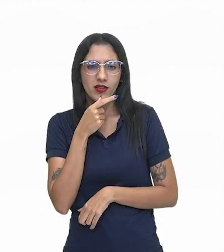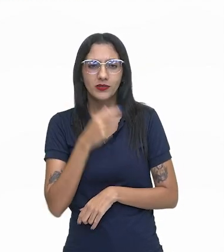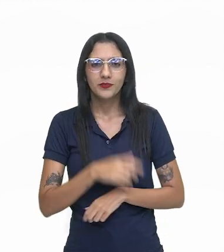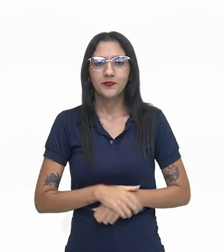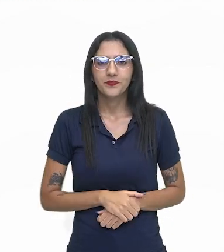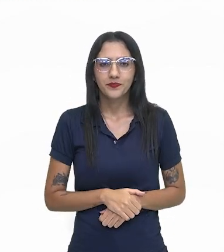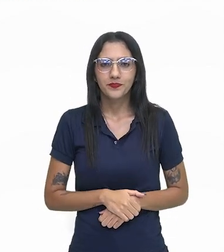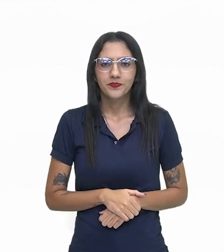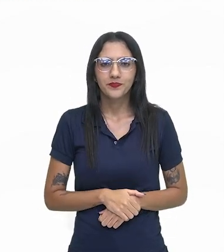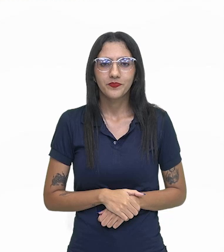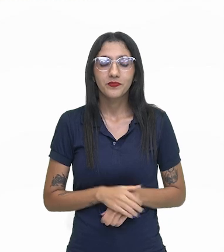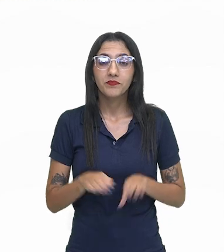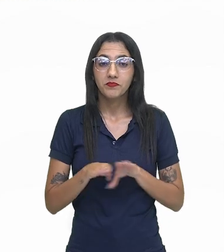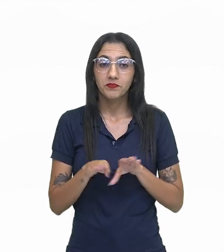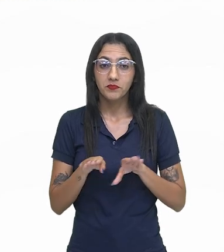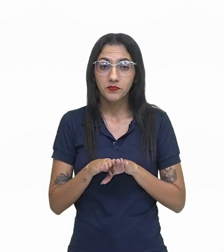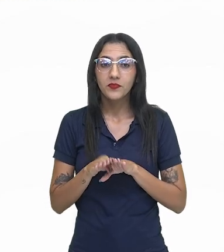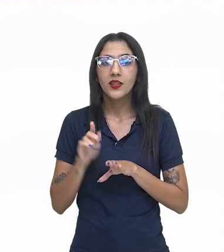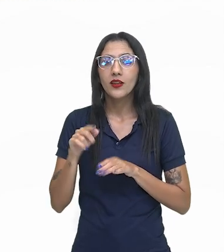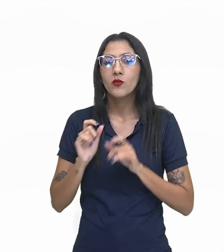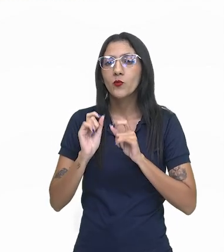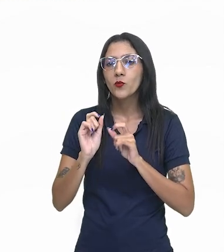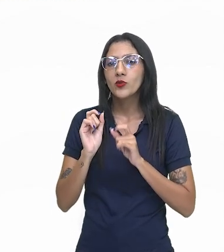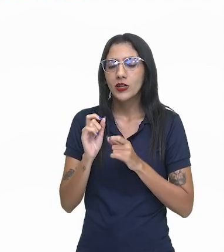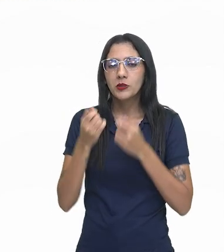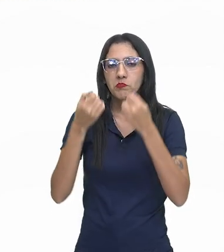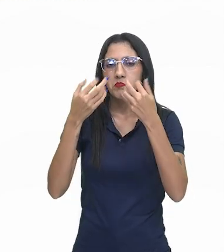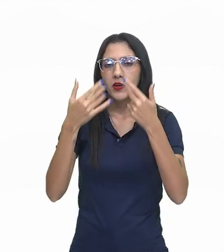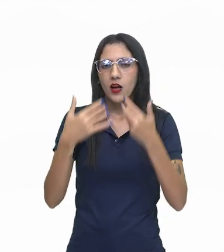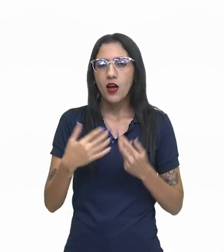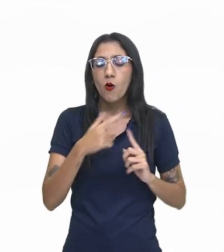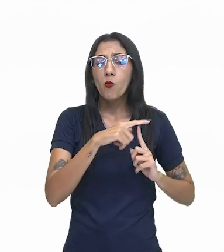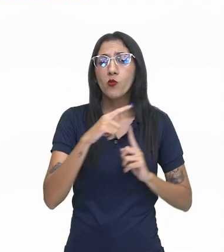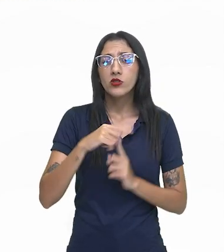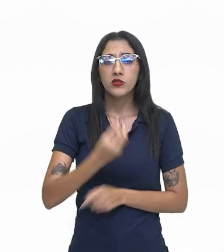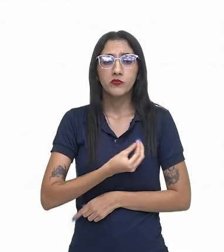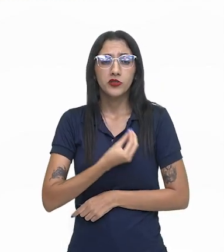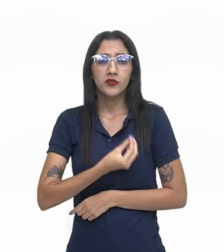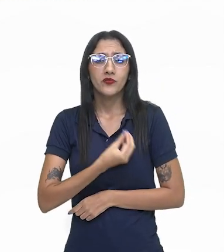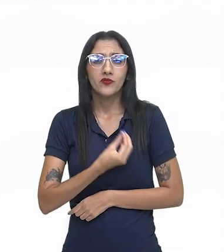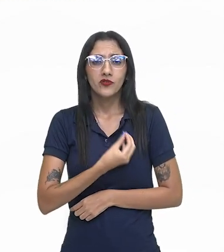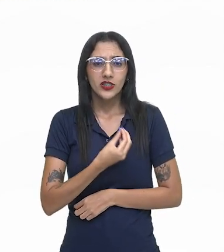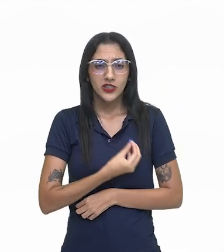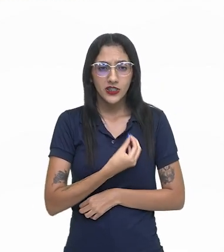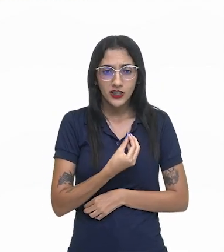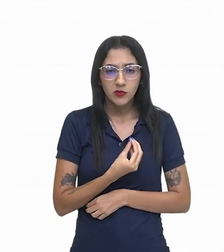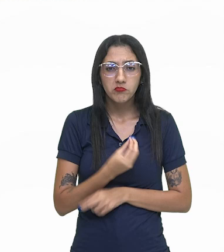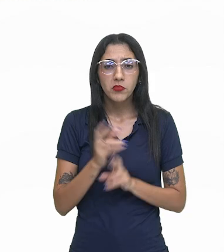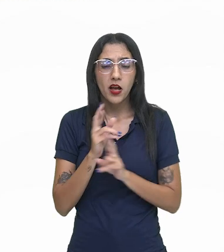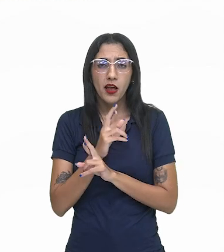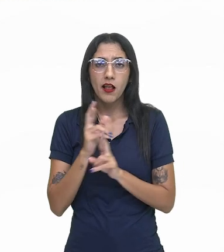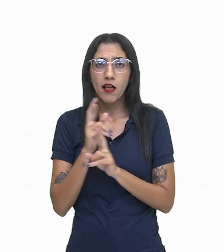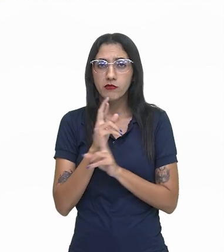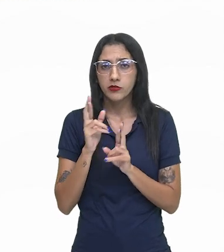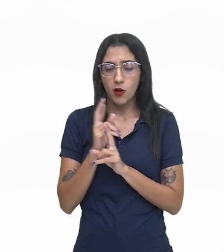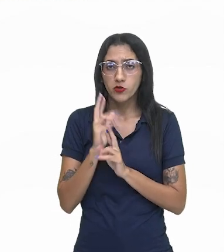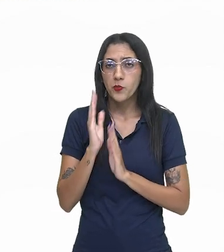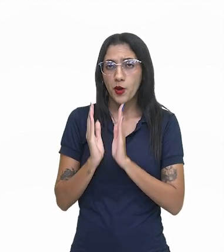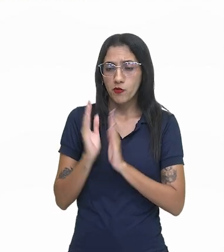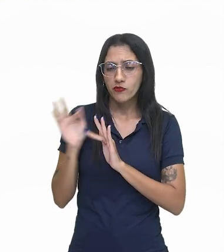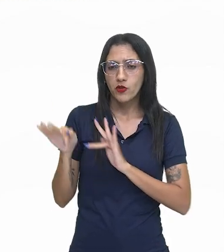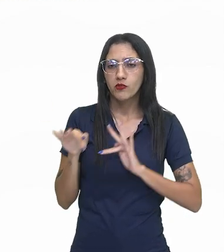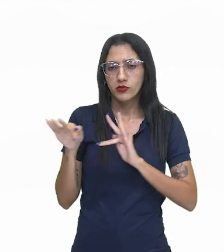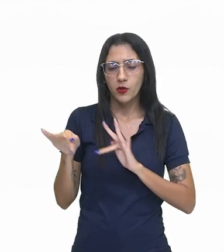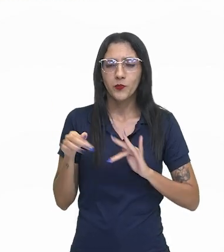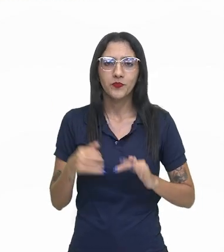Presença do estilo de vida presente na aristocracia feudal, nas trovas produzidas. Então, ali